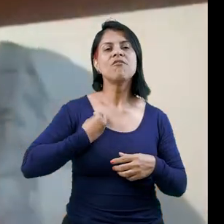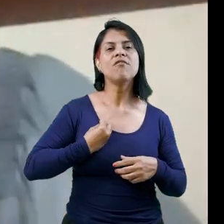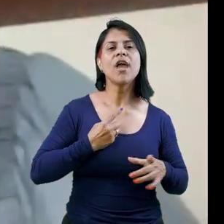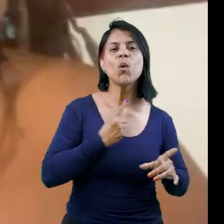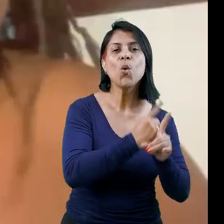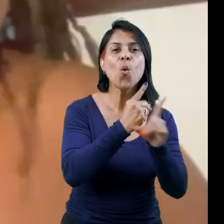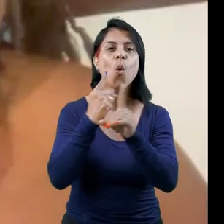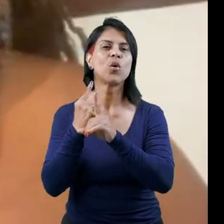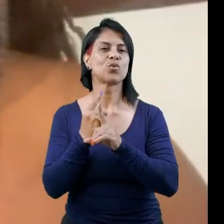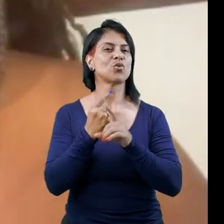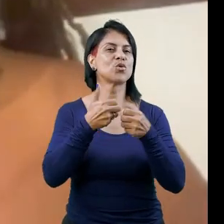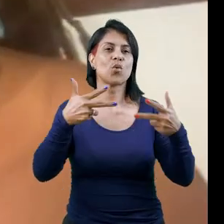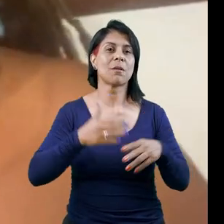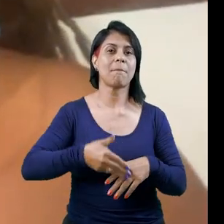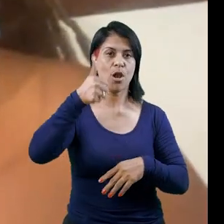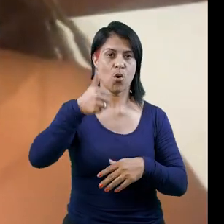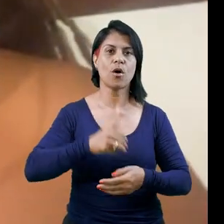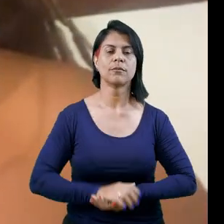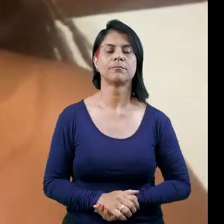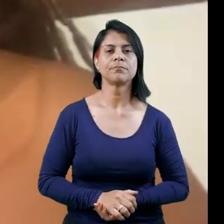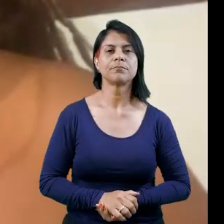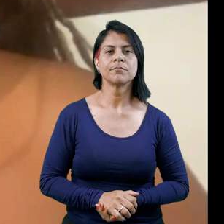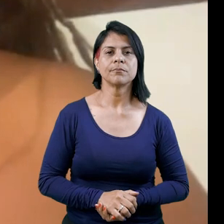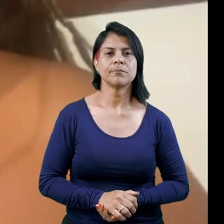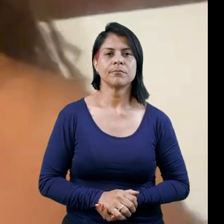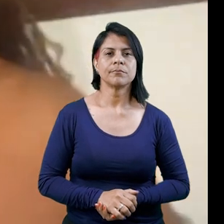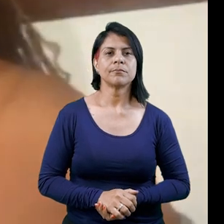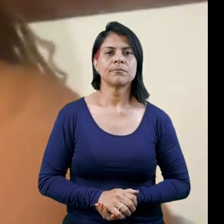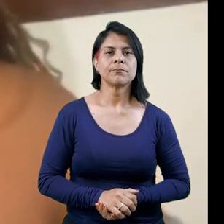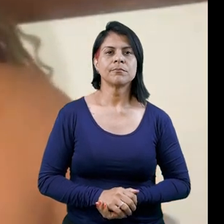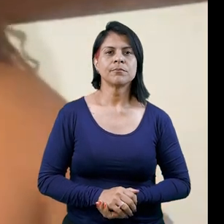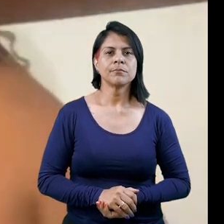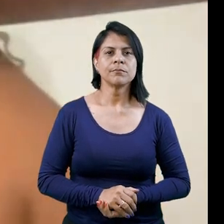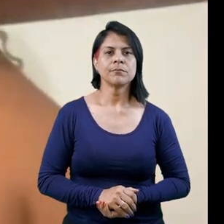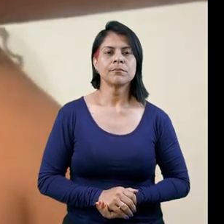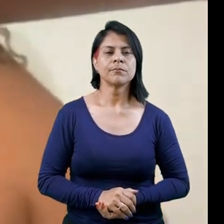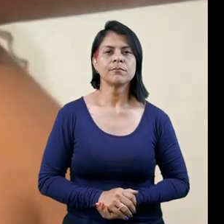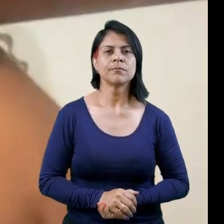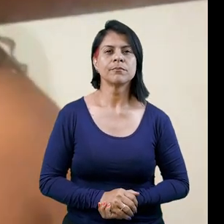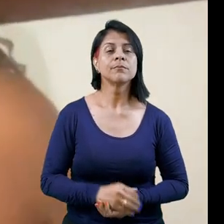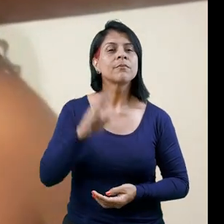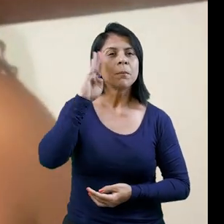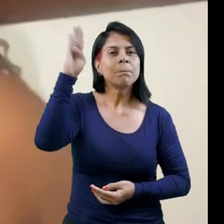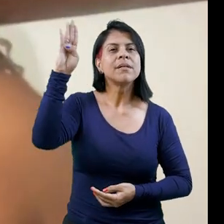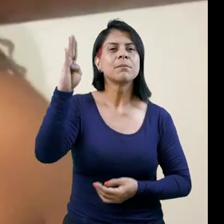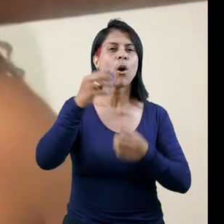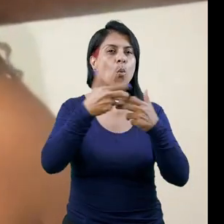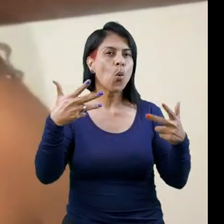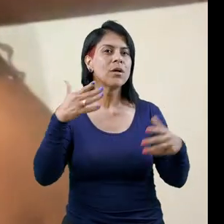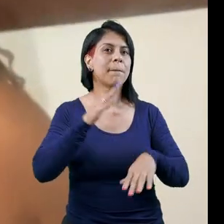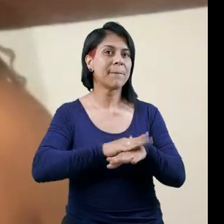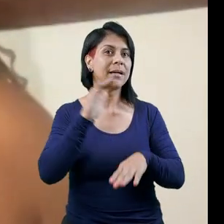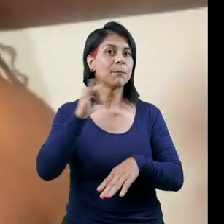que é o melhor. Então, acho que a principal mensagem